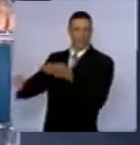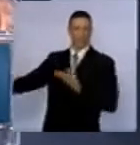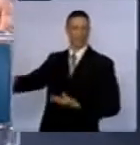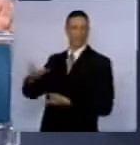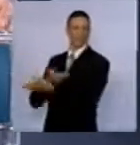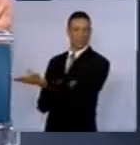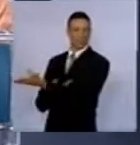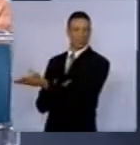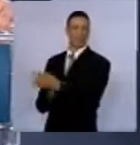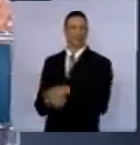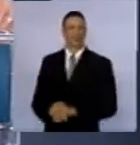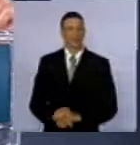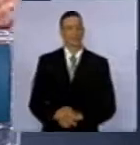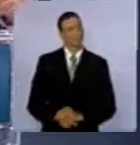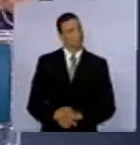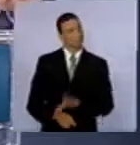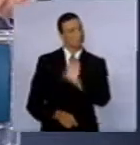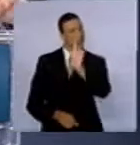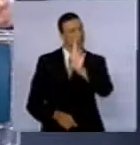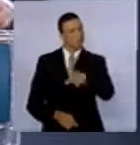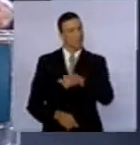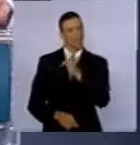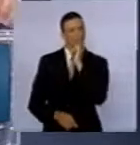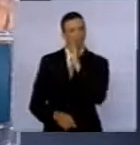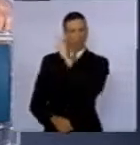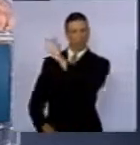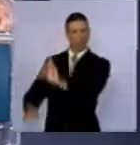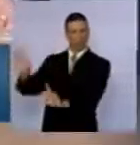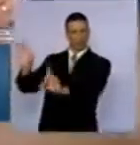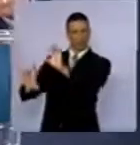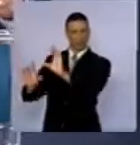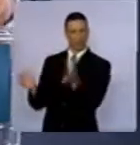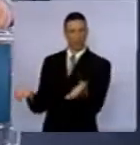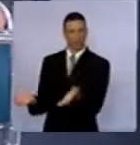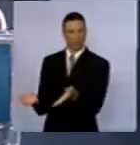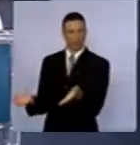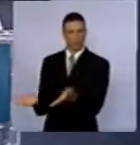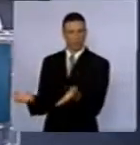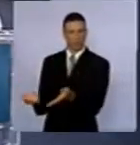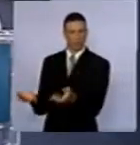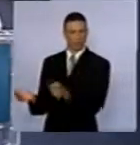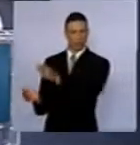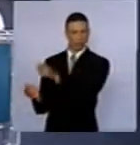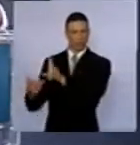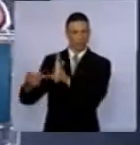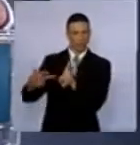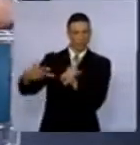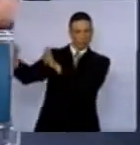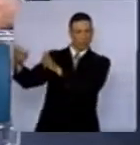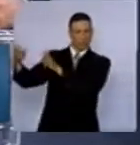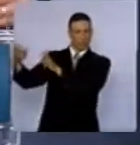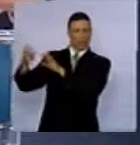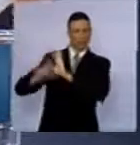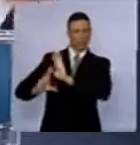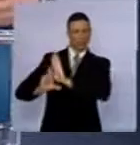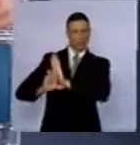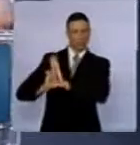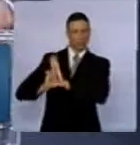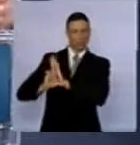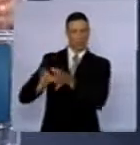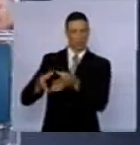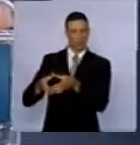Mas foi exatamente dessa forma. E as televisões hoje, elas percebendo de que a lei do SEAC, a